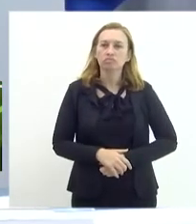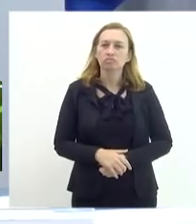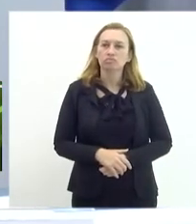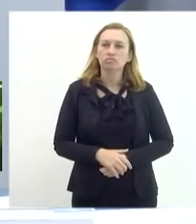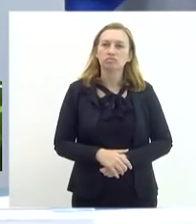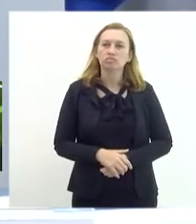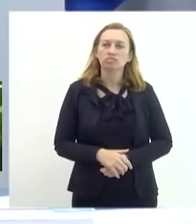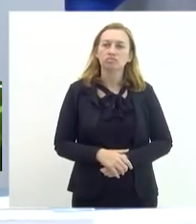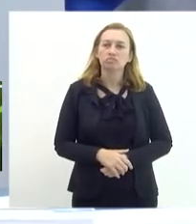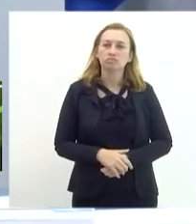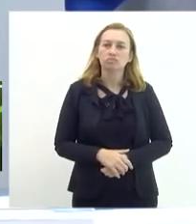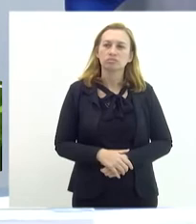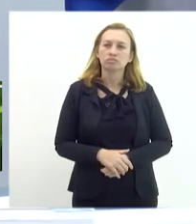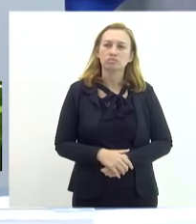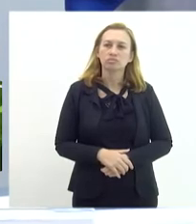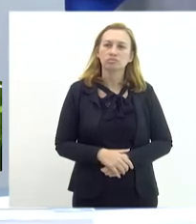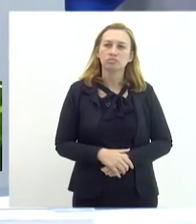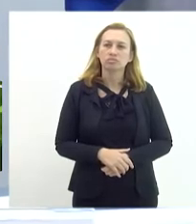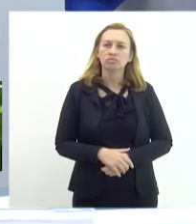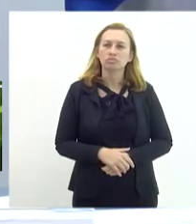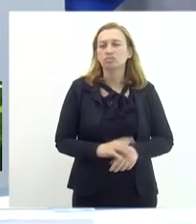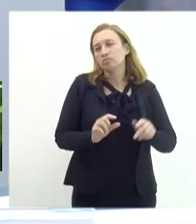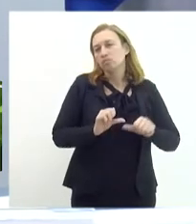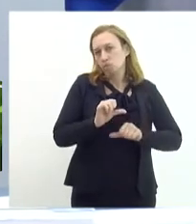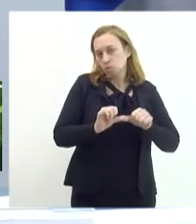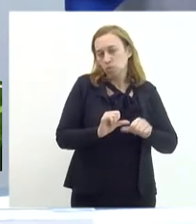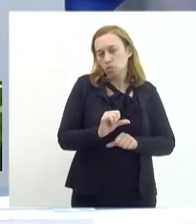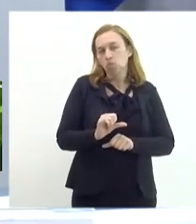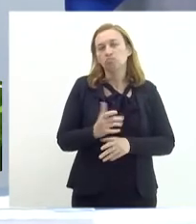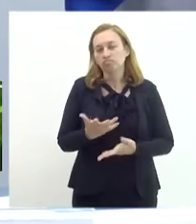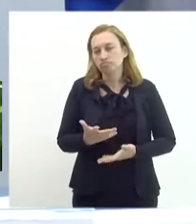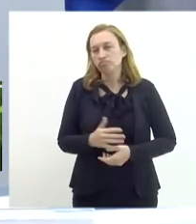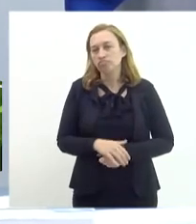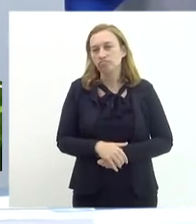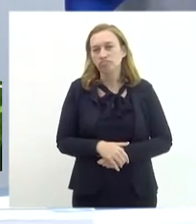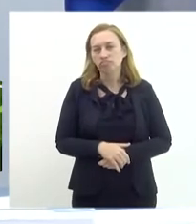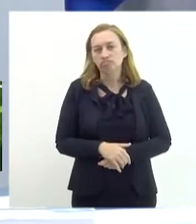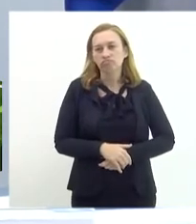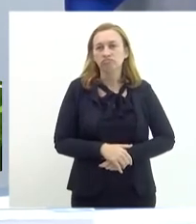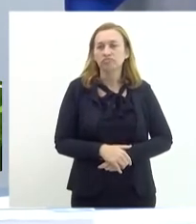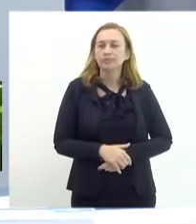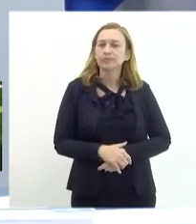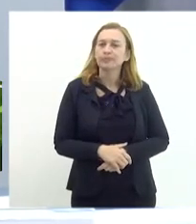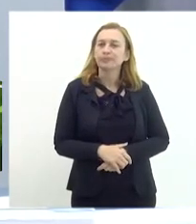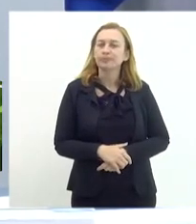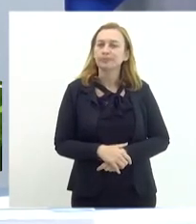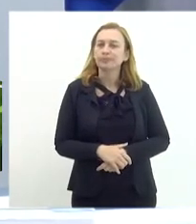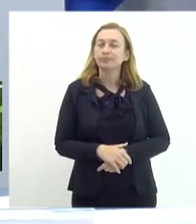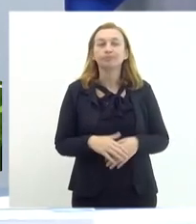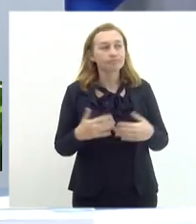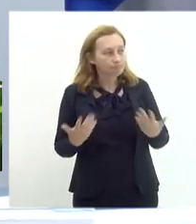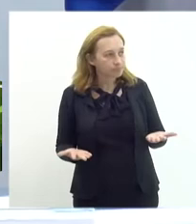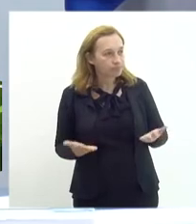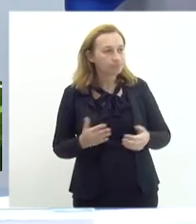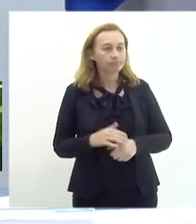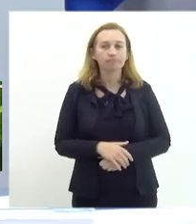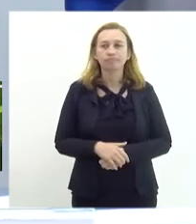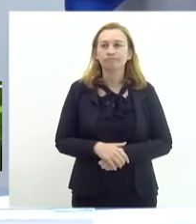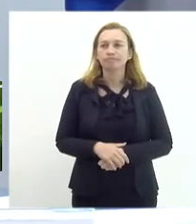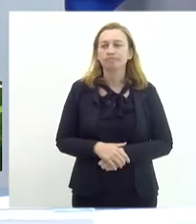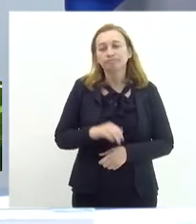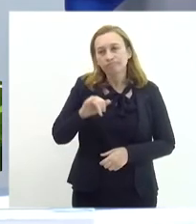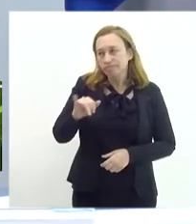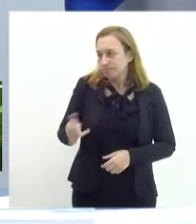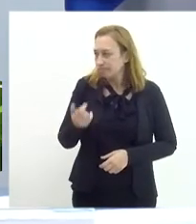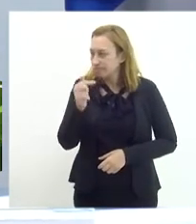o artigo, o limite mudou, evidentemente, subiu esse valor. Tá. Mas aí, eu,